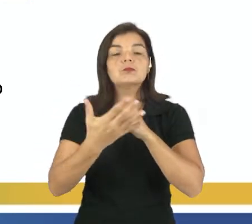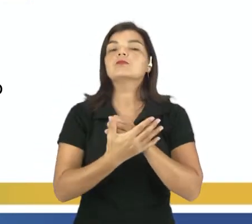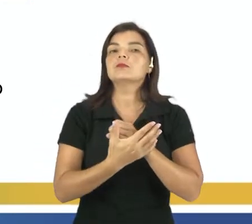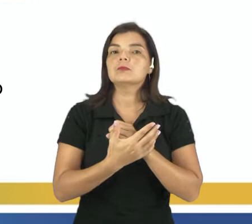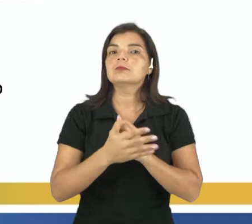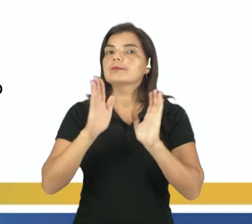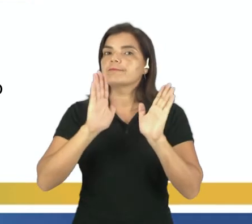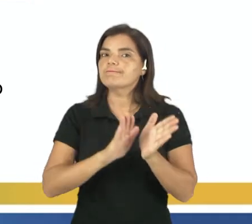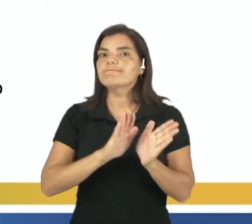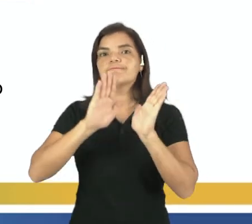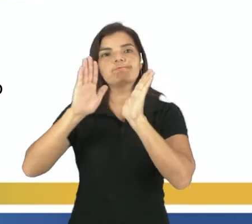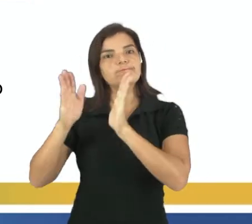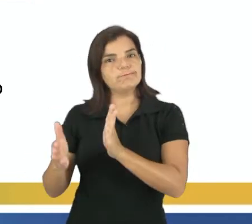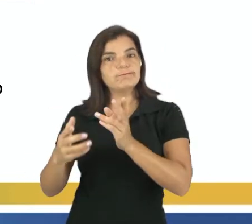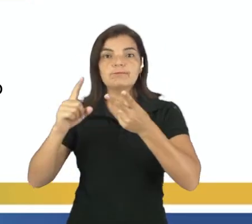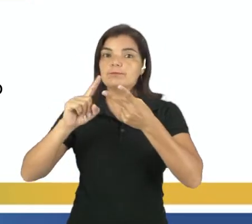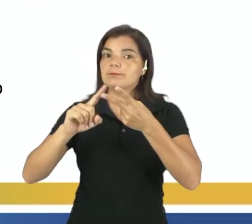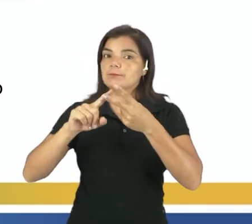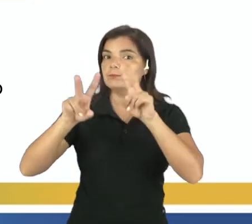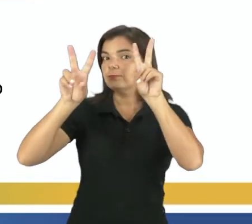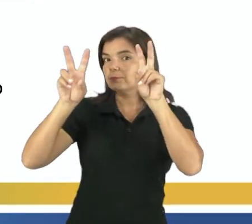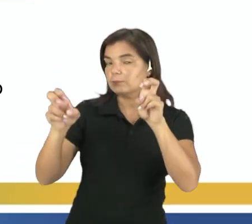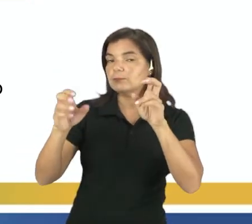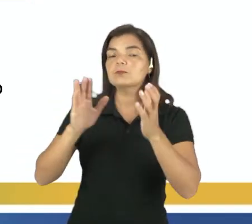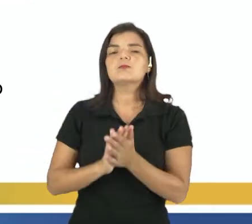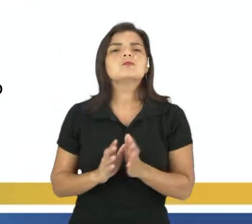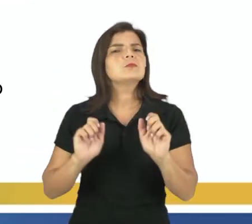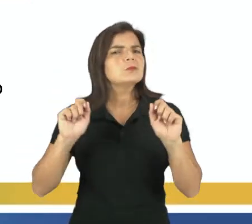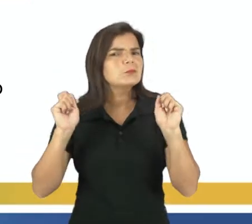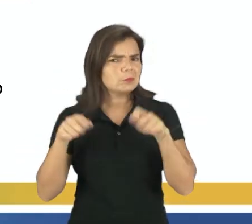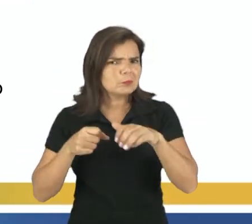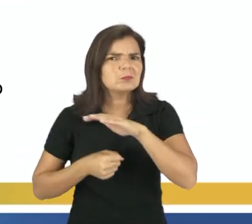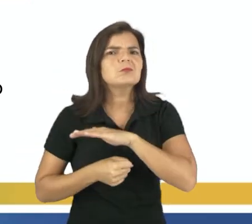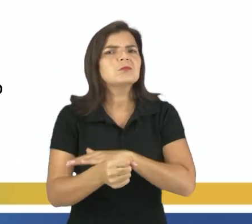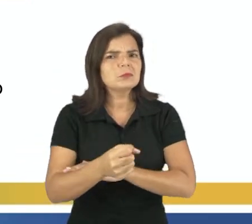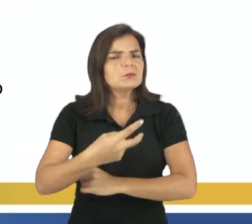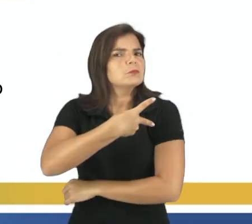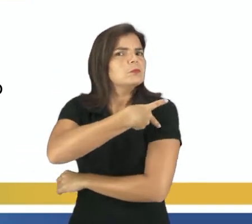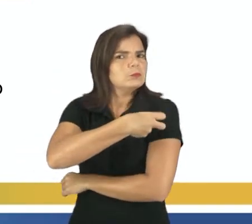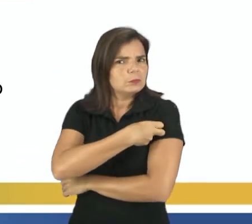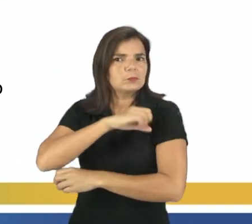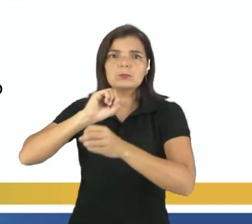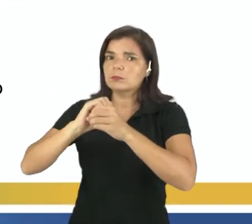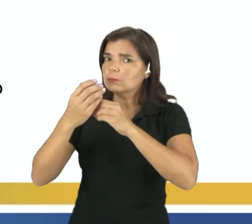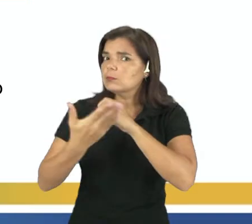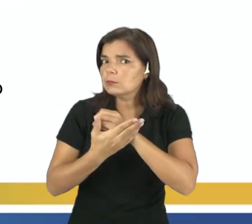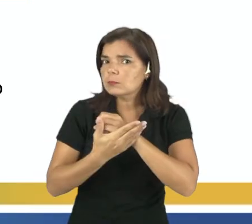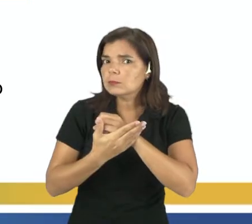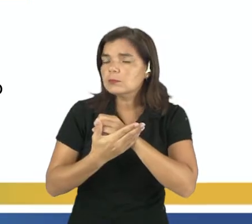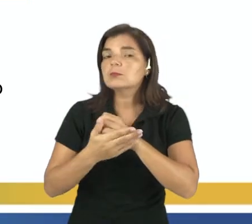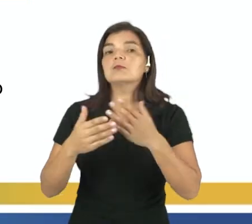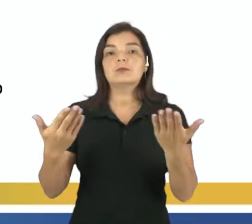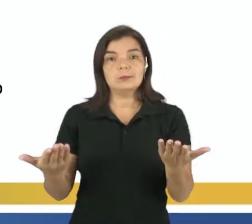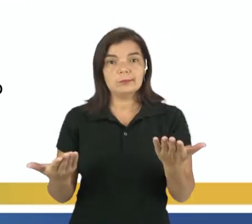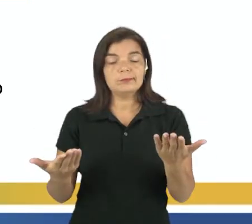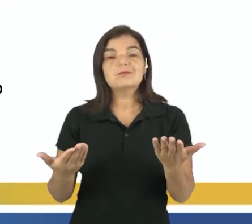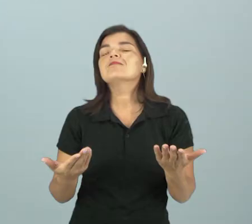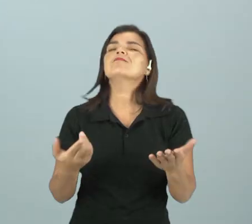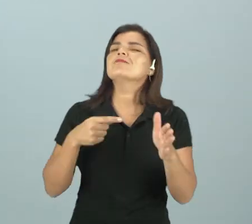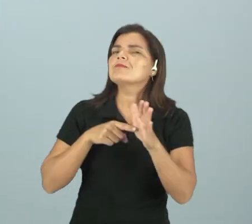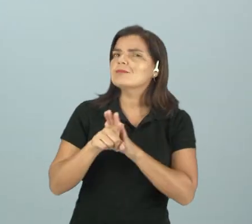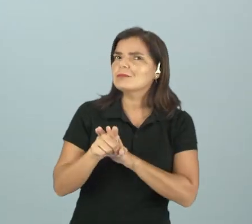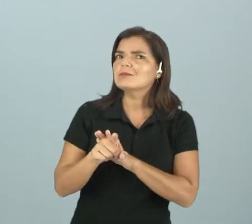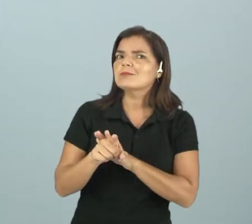doença. Já quando você lê o segundo título, afinal, posso ser obrigado a tomar a vacina contra a Covid-19? Te faz